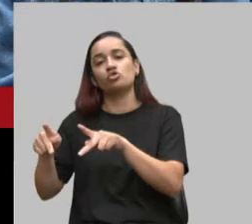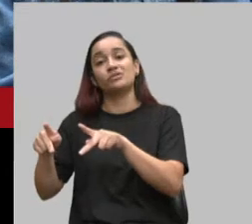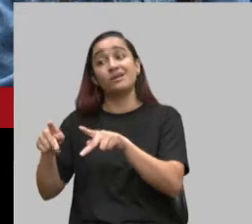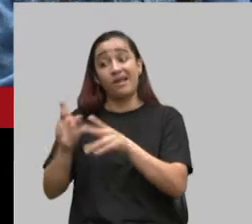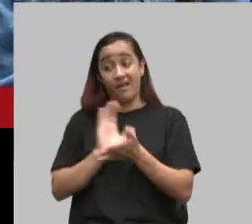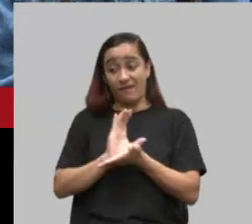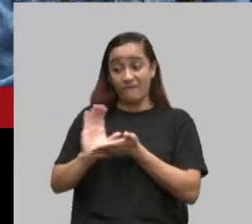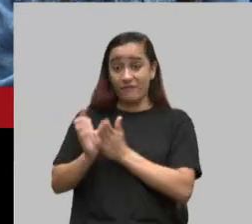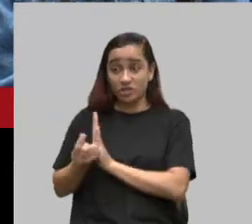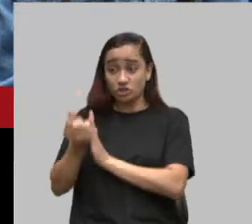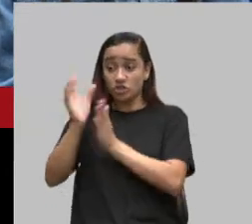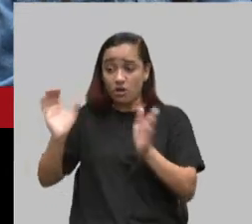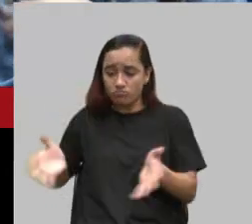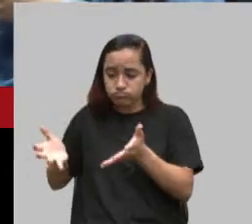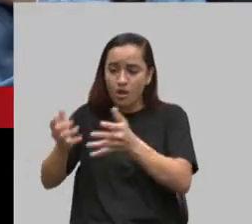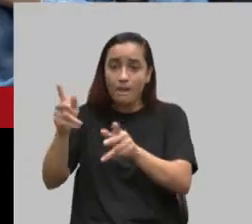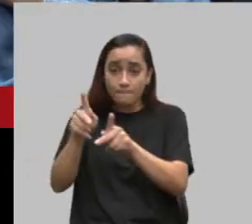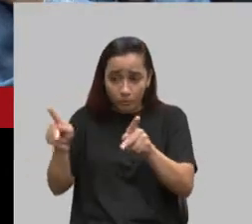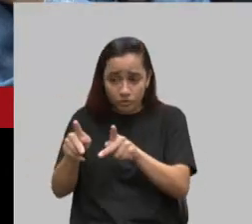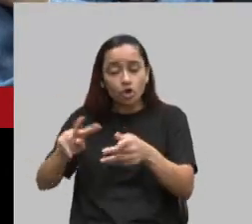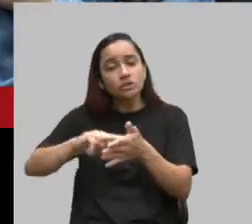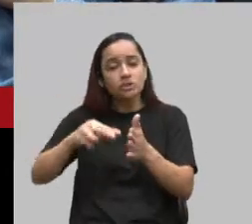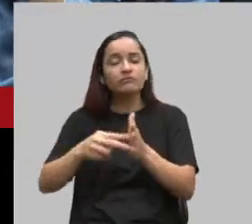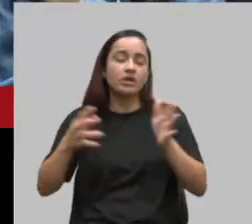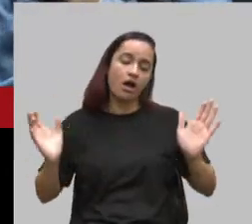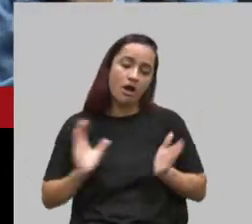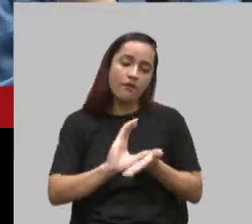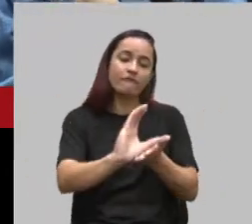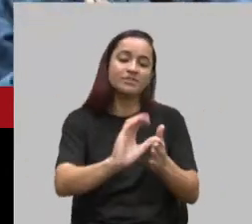acima de tudo investir na qualidade da